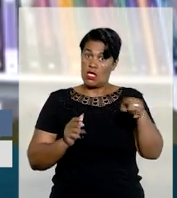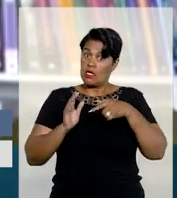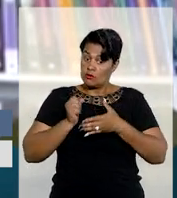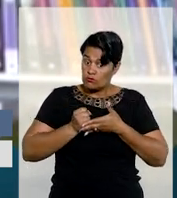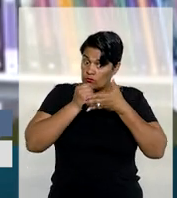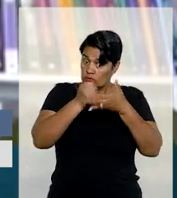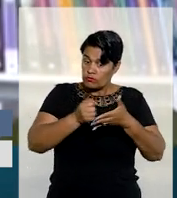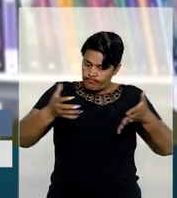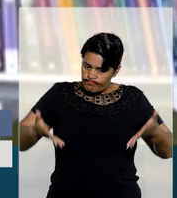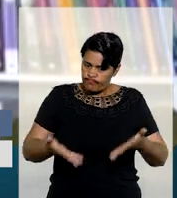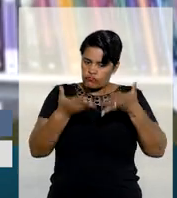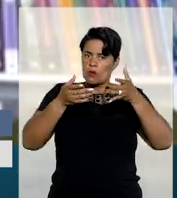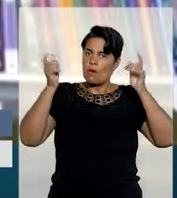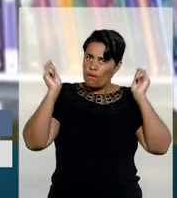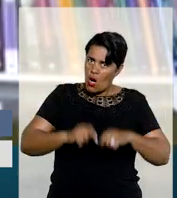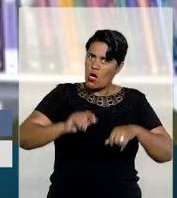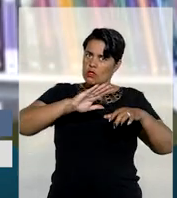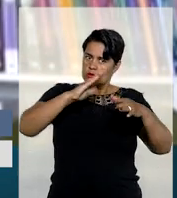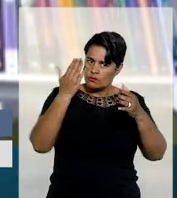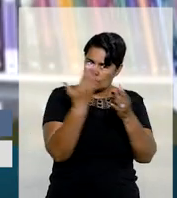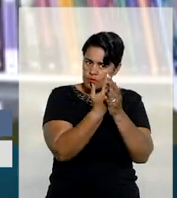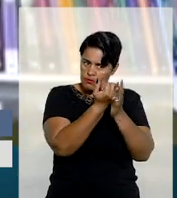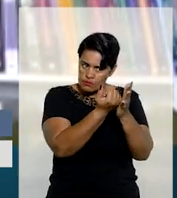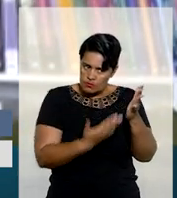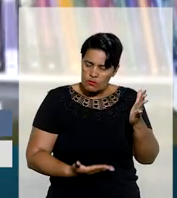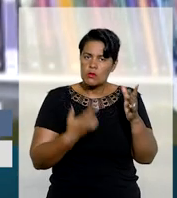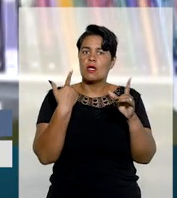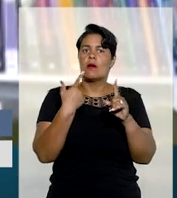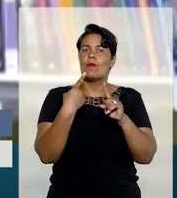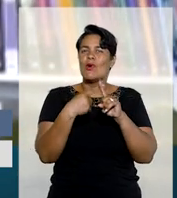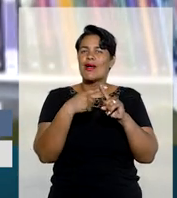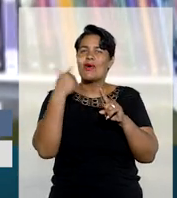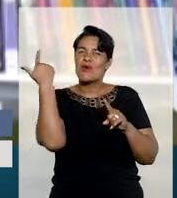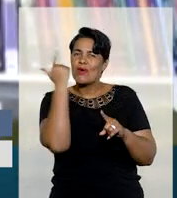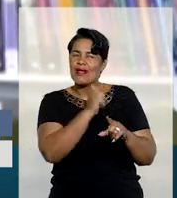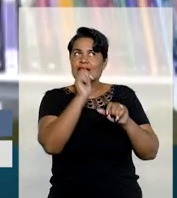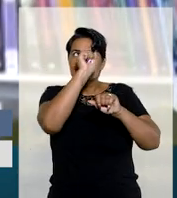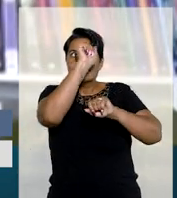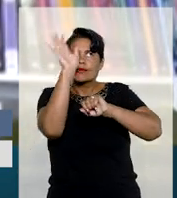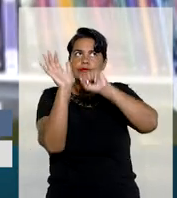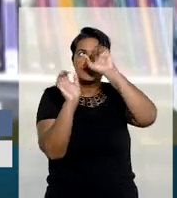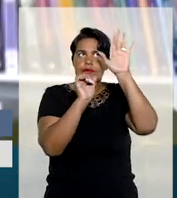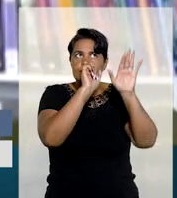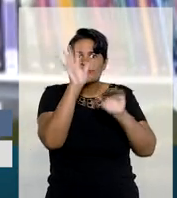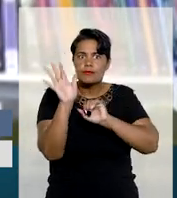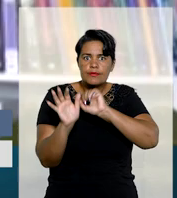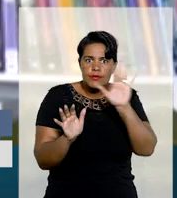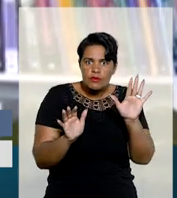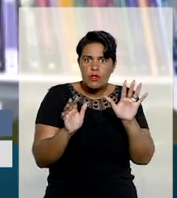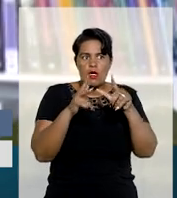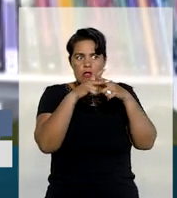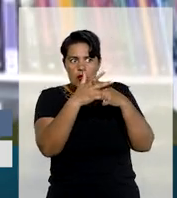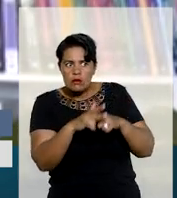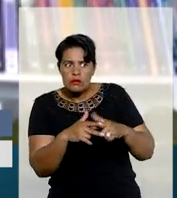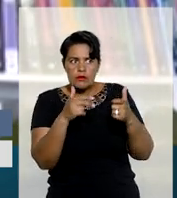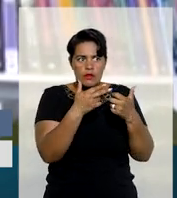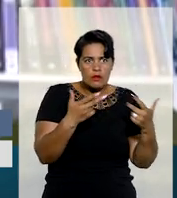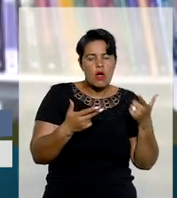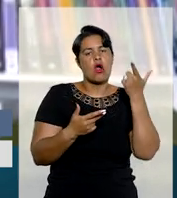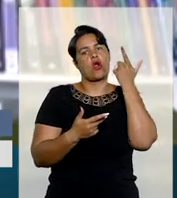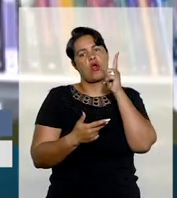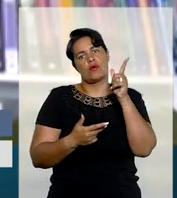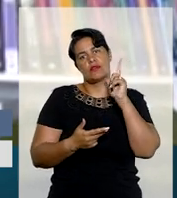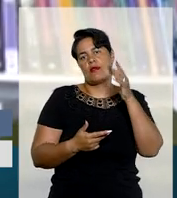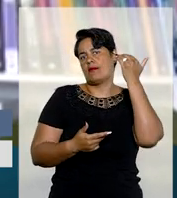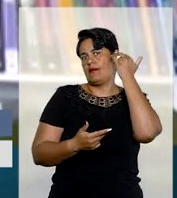auxilia, incentiva a parte a fazer esses embargos, interpor esses embargos, para com isso suprir a sua missão, corrigir esse problema e